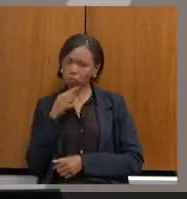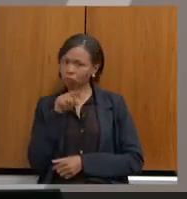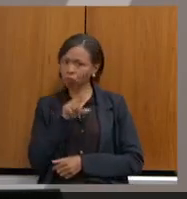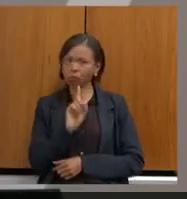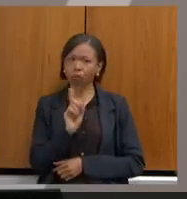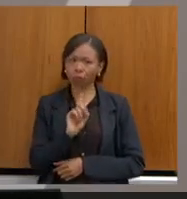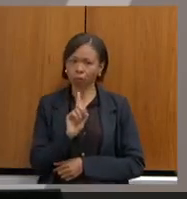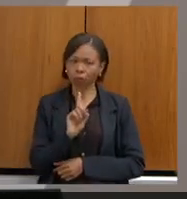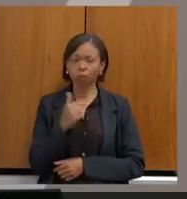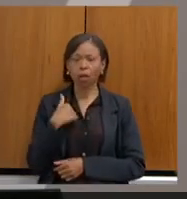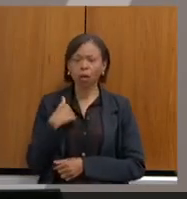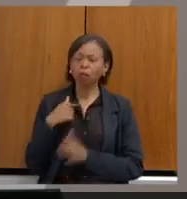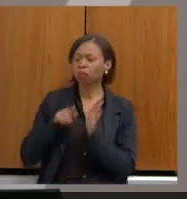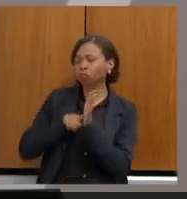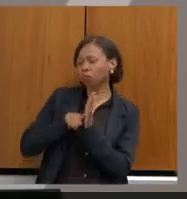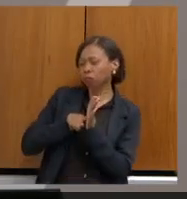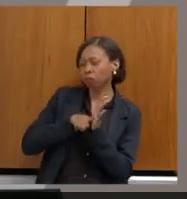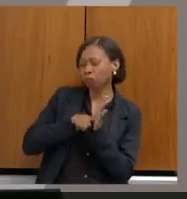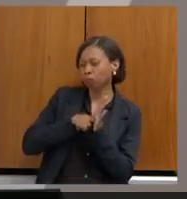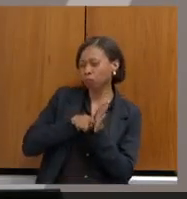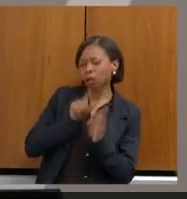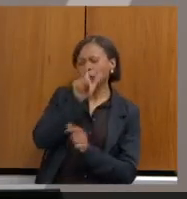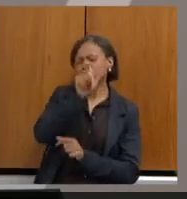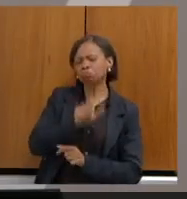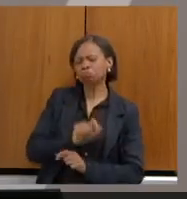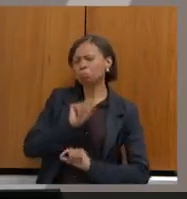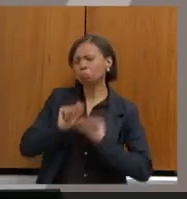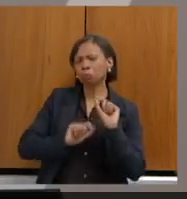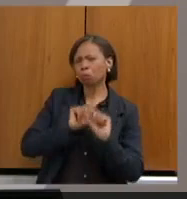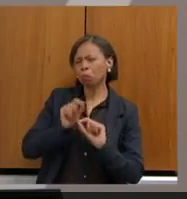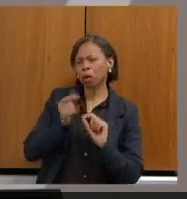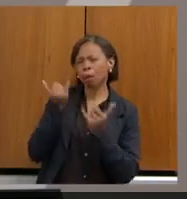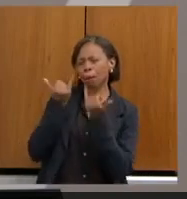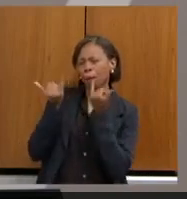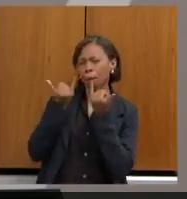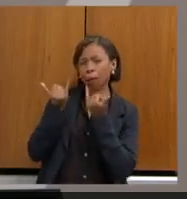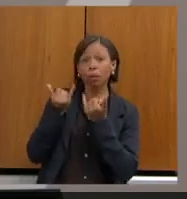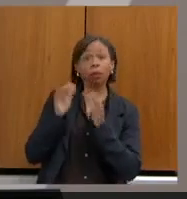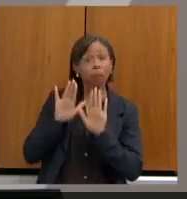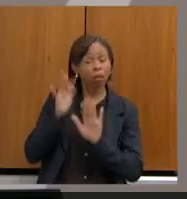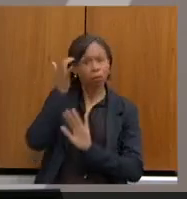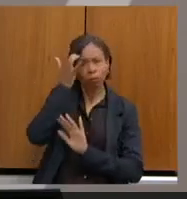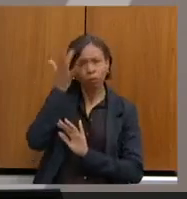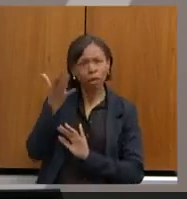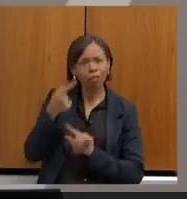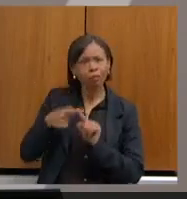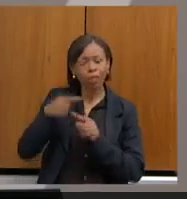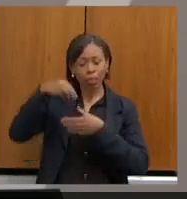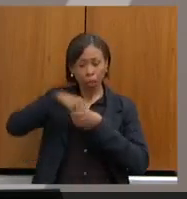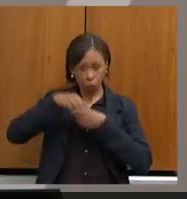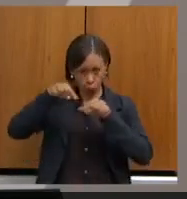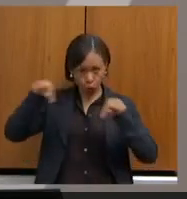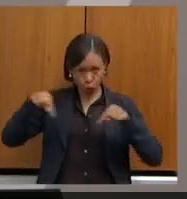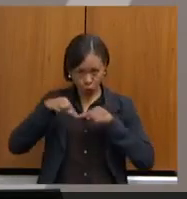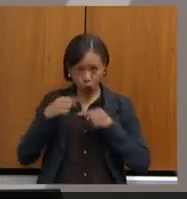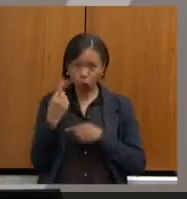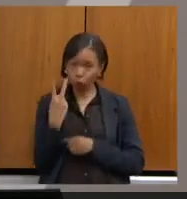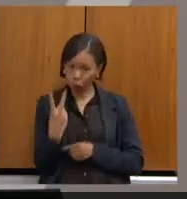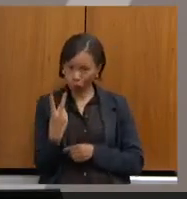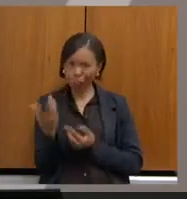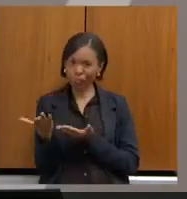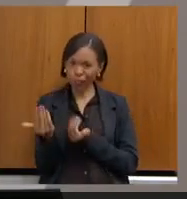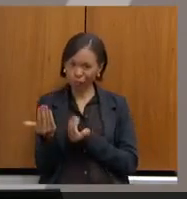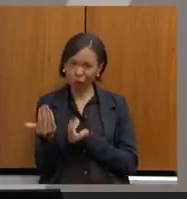mas vou buscar informações mas foi tão fácil dentro do meu gabinete dois jovens